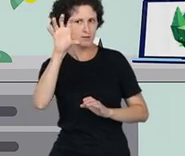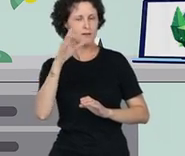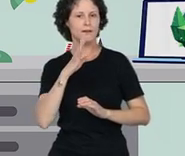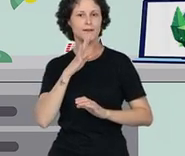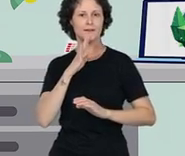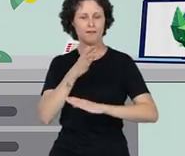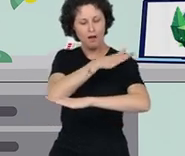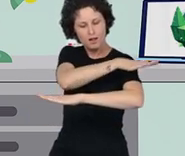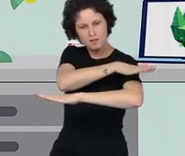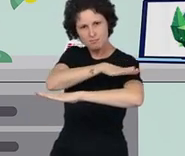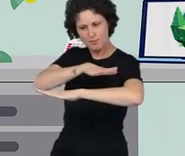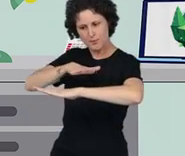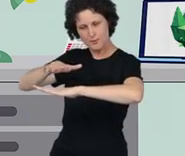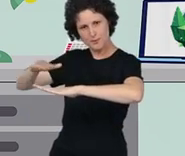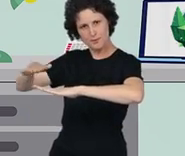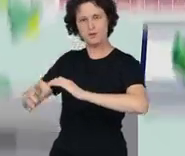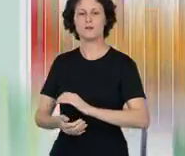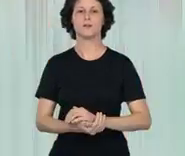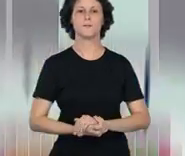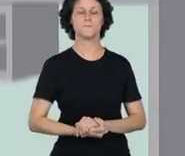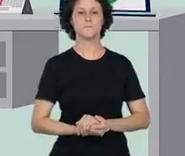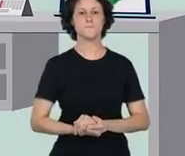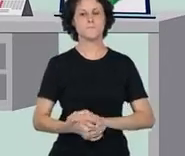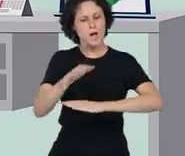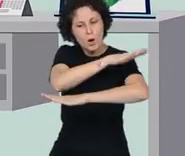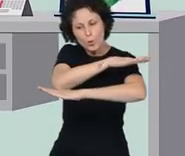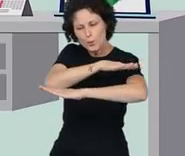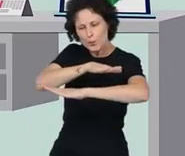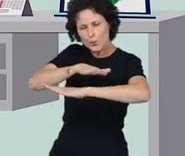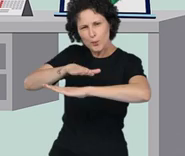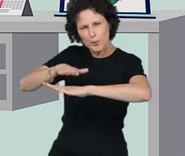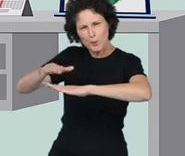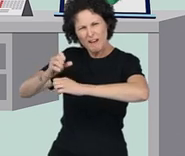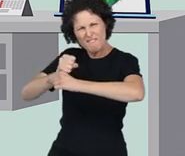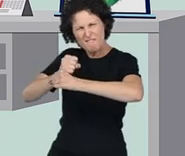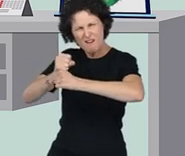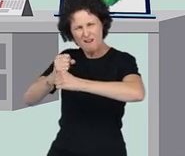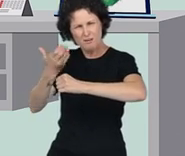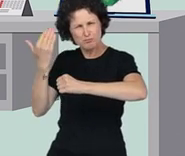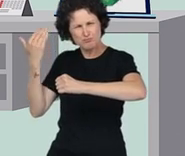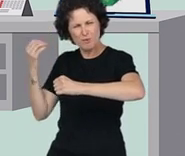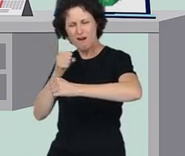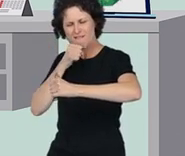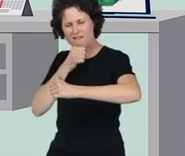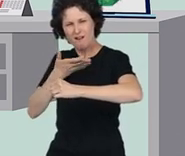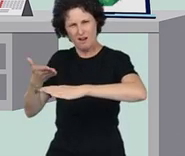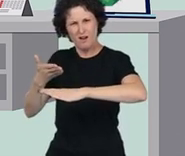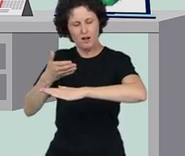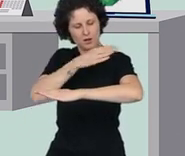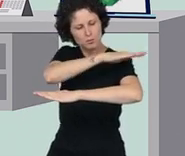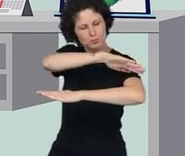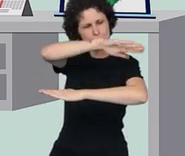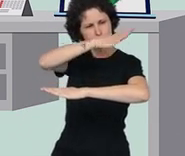e conhecer um pouco dos planaltos. Os planaltos são terrenos antigos, relativamente planos e com altitudes